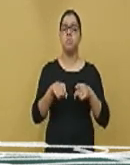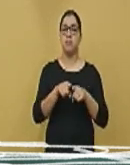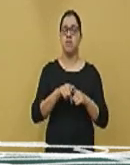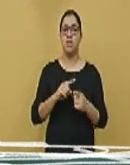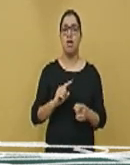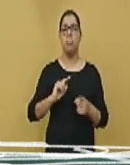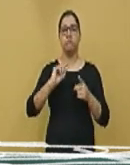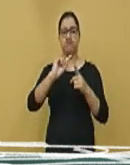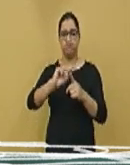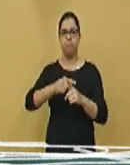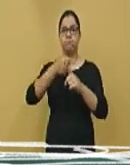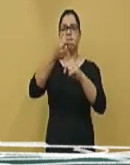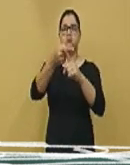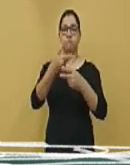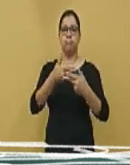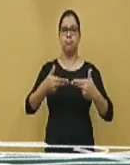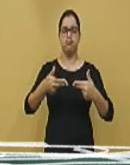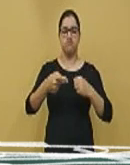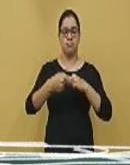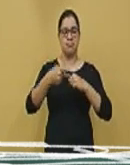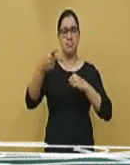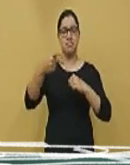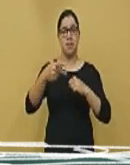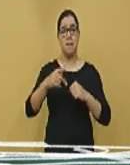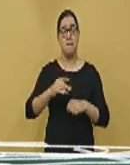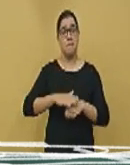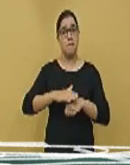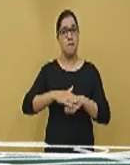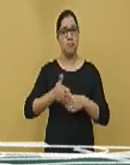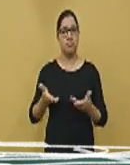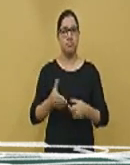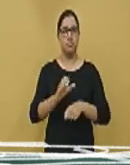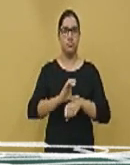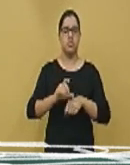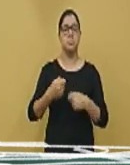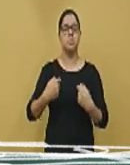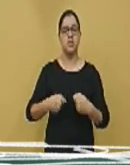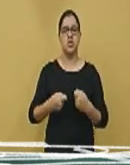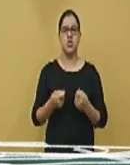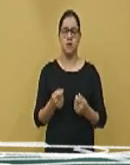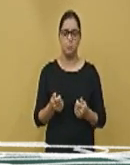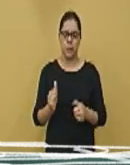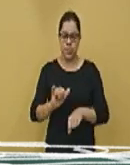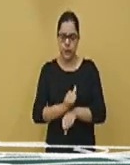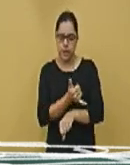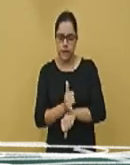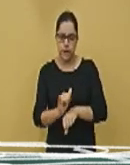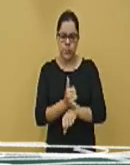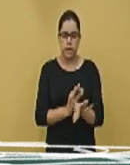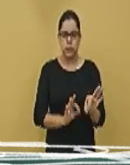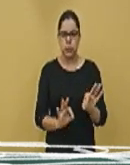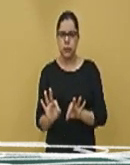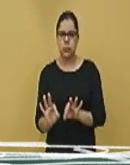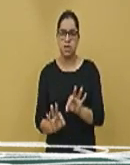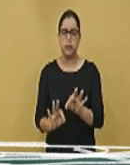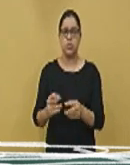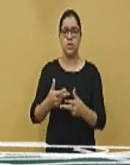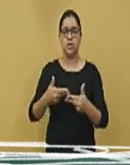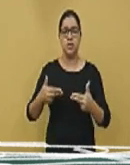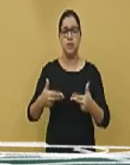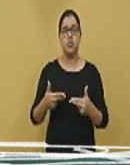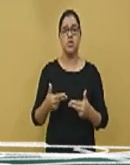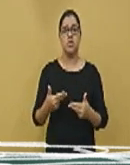de programas de pós-graduação e nós precisamos rearticular, reorganizar os nossos fluxos, os